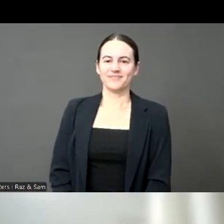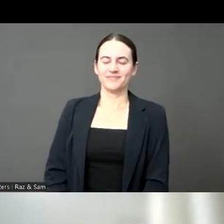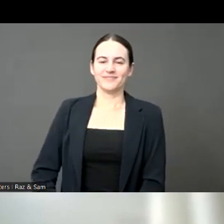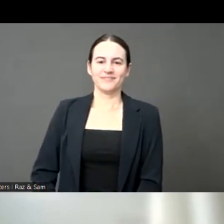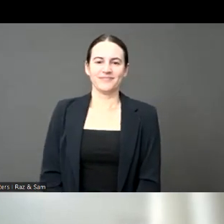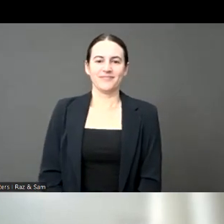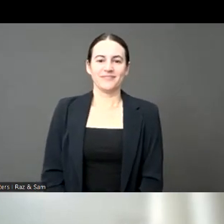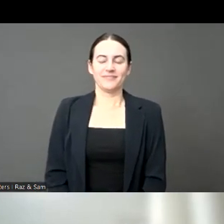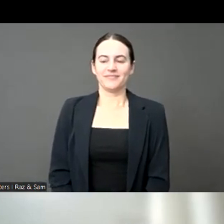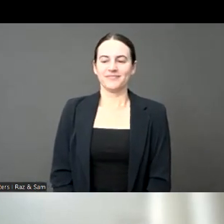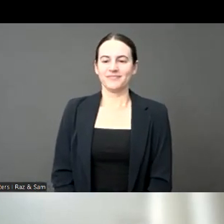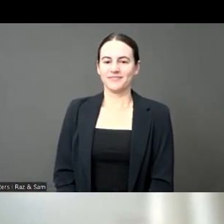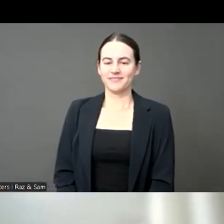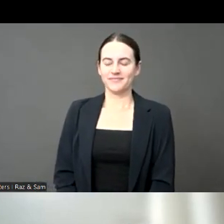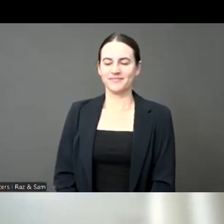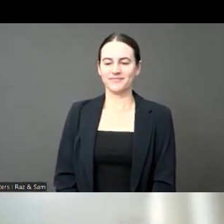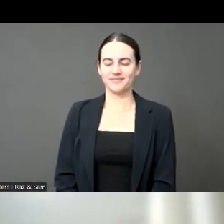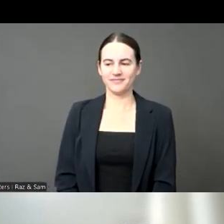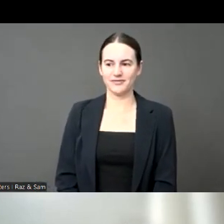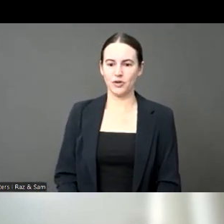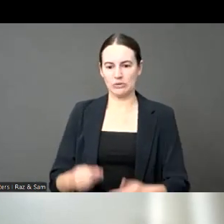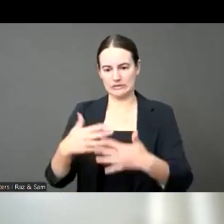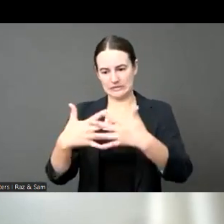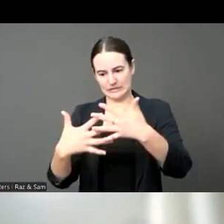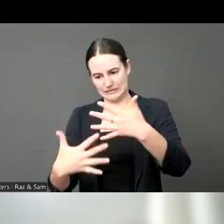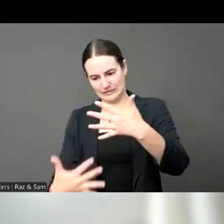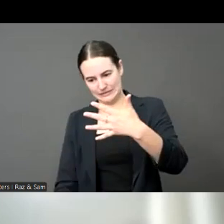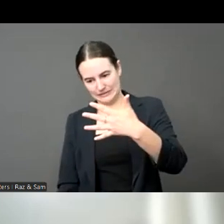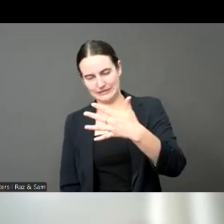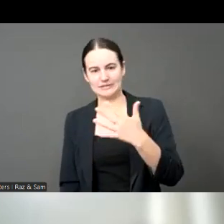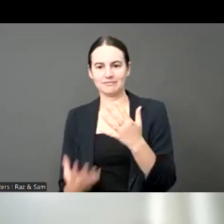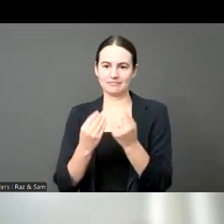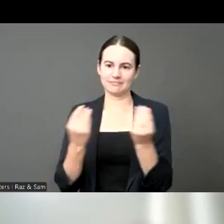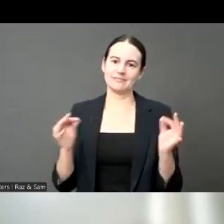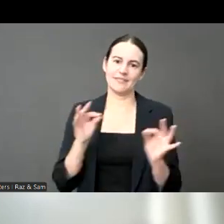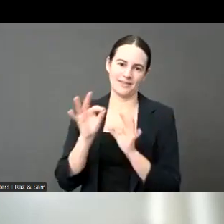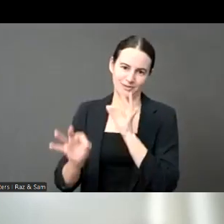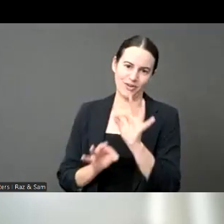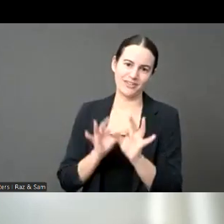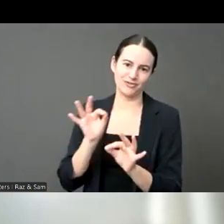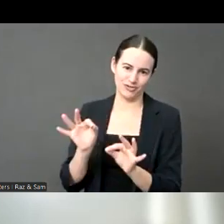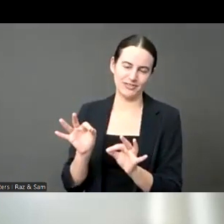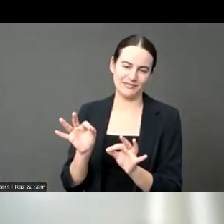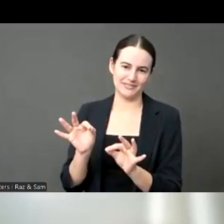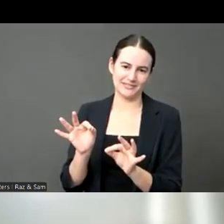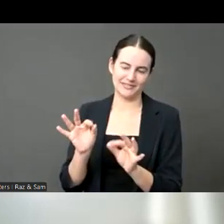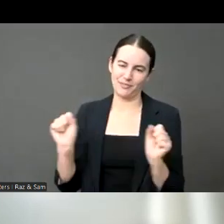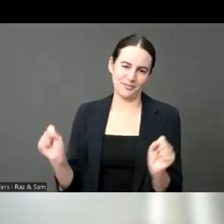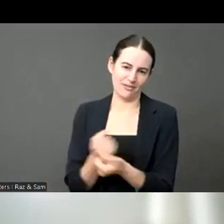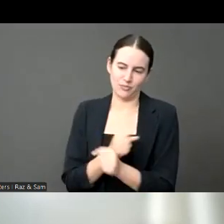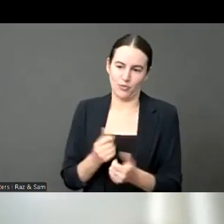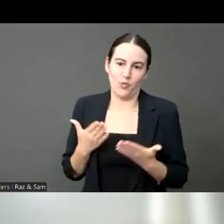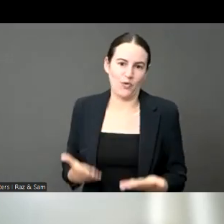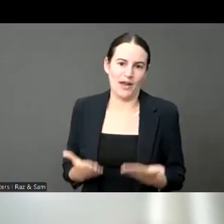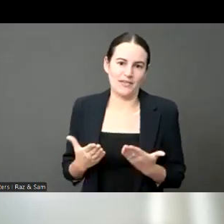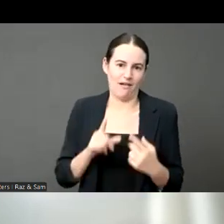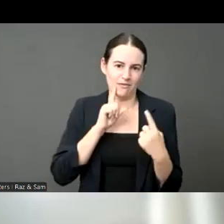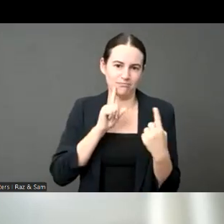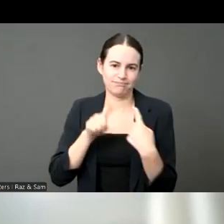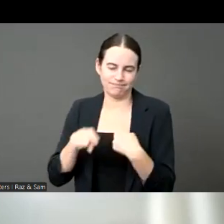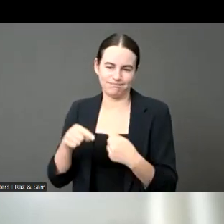Nós temos uma quantidade de perguntas, vamos responder às perguntas que estão no chat e depois